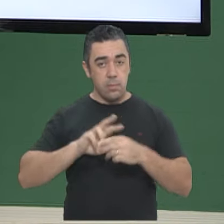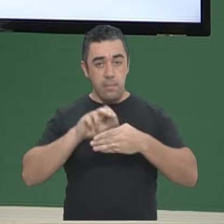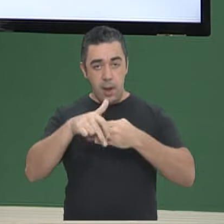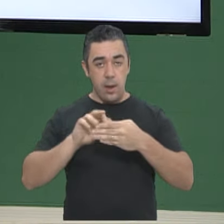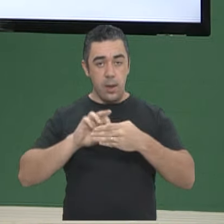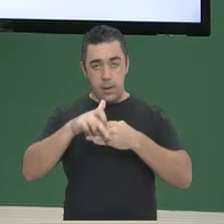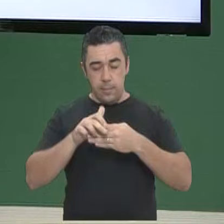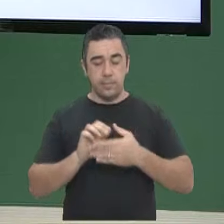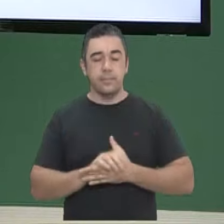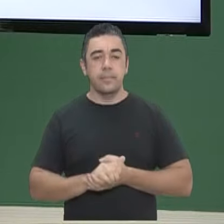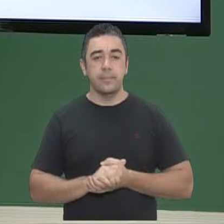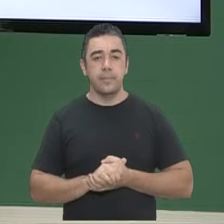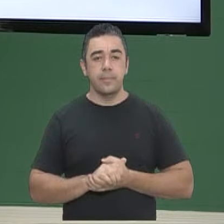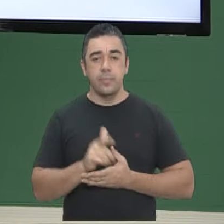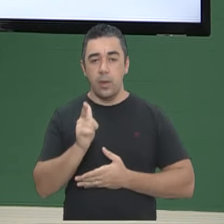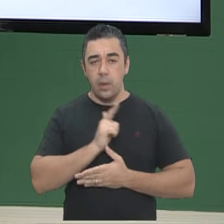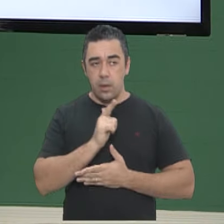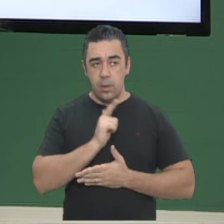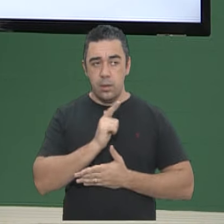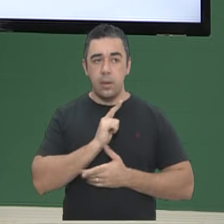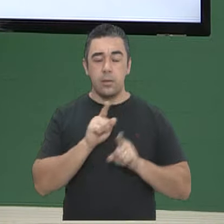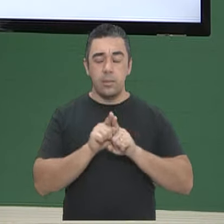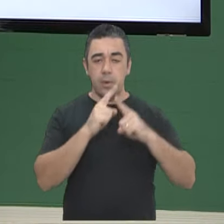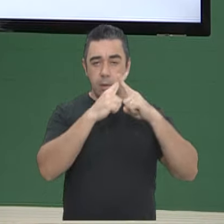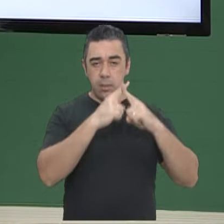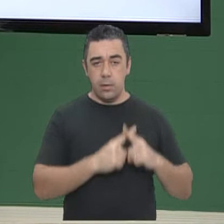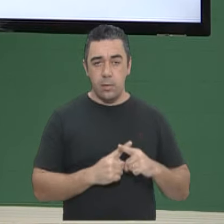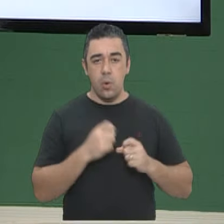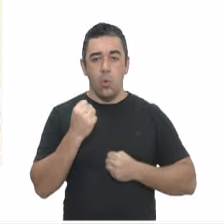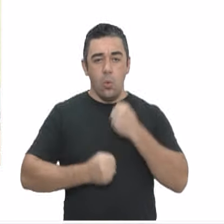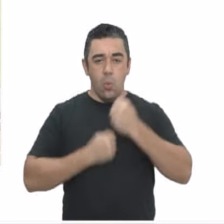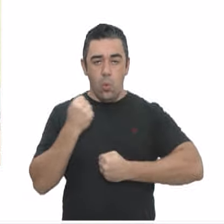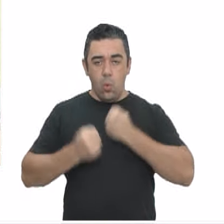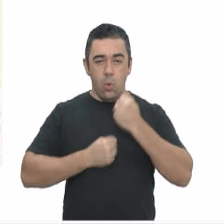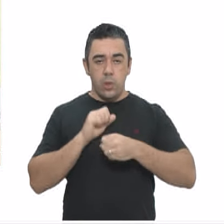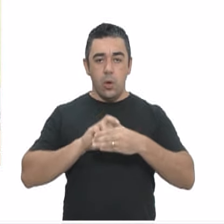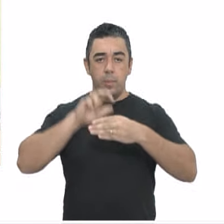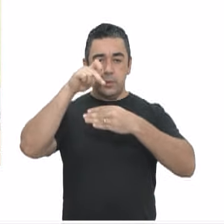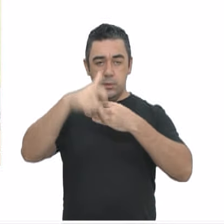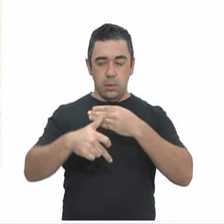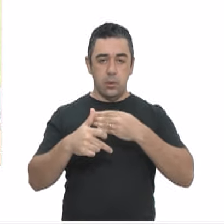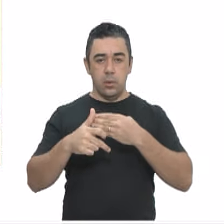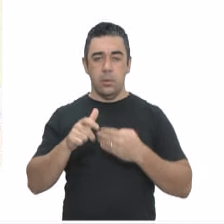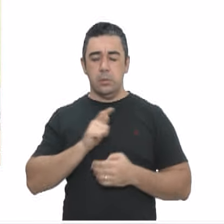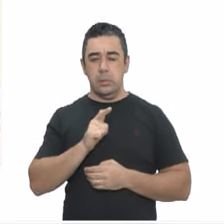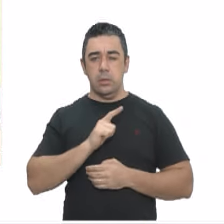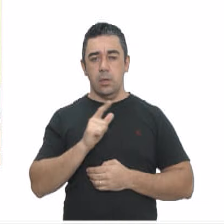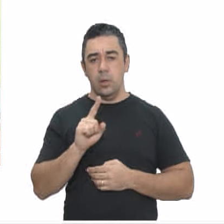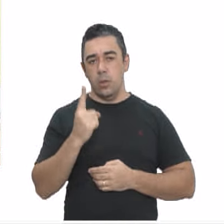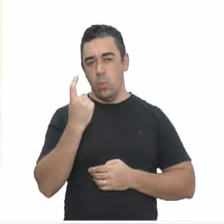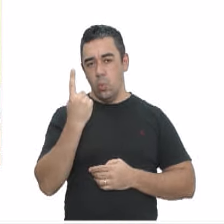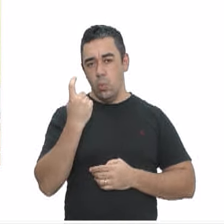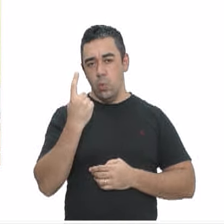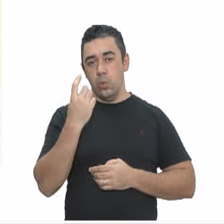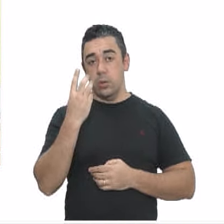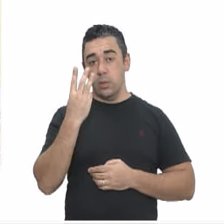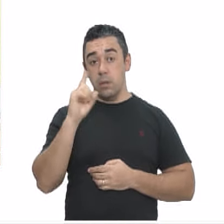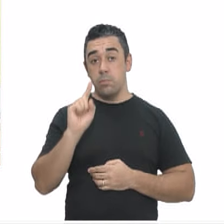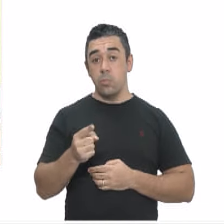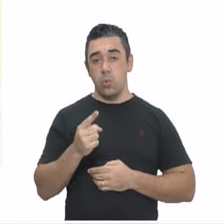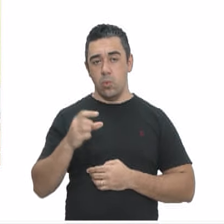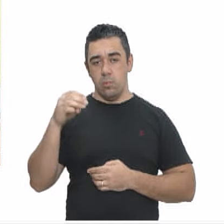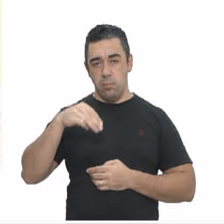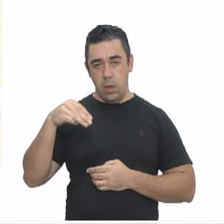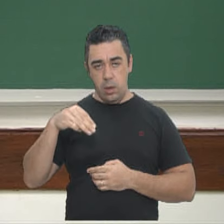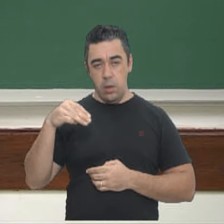Temos as provas de corrida com obstáculos, é uma distância única de 3.000 metros,